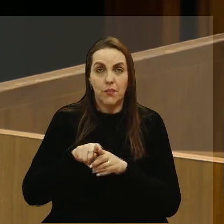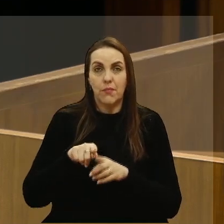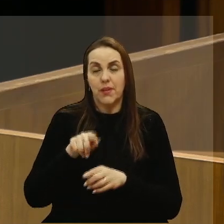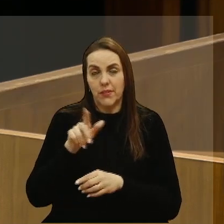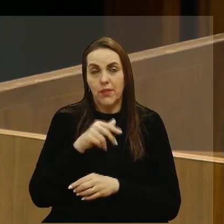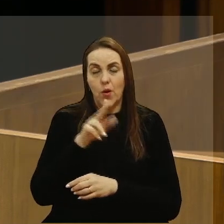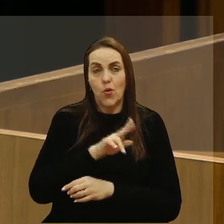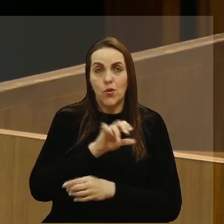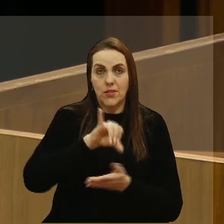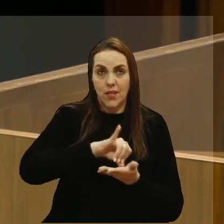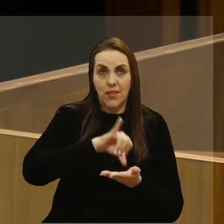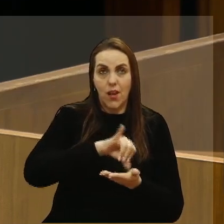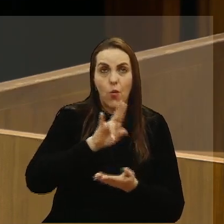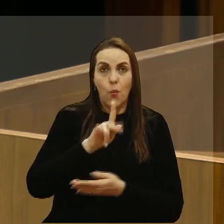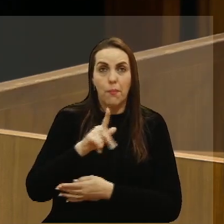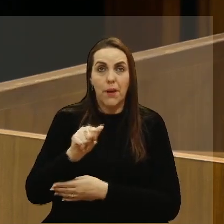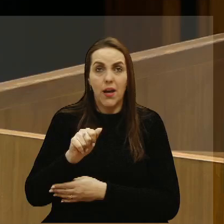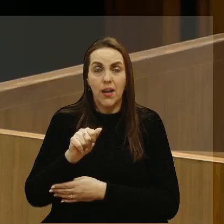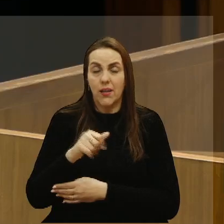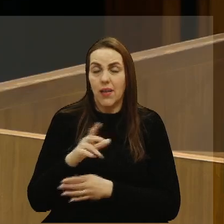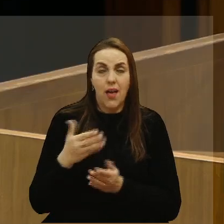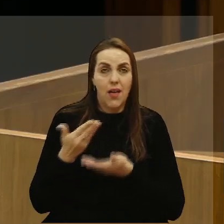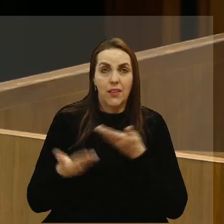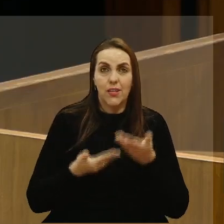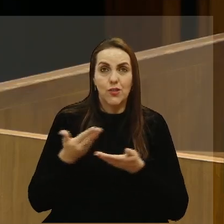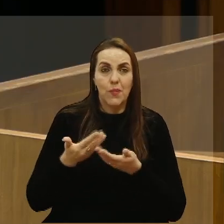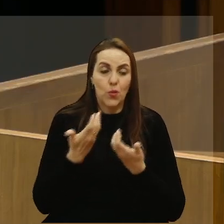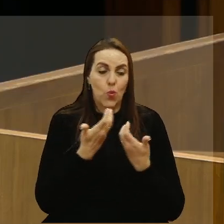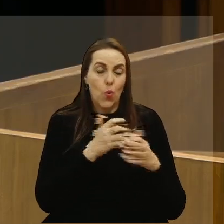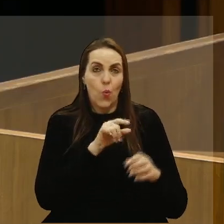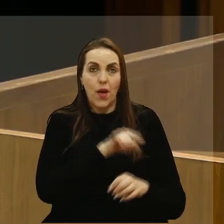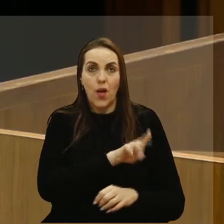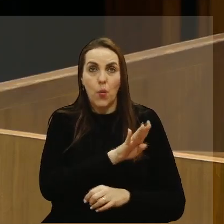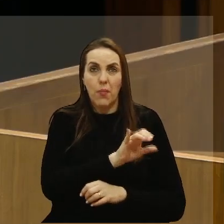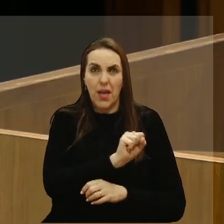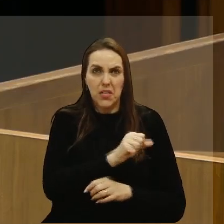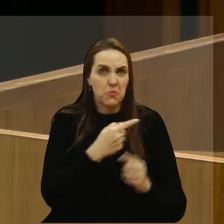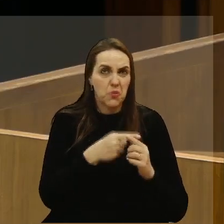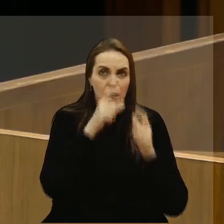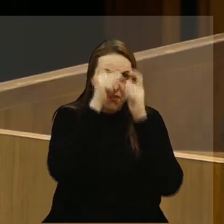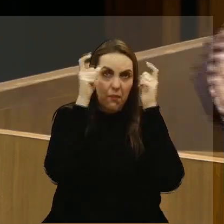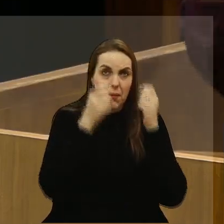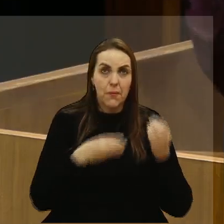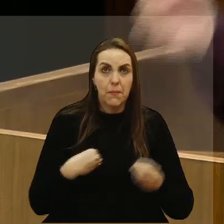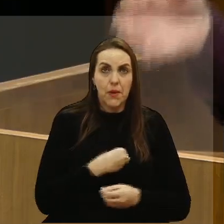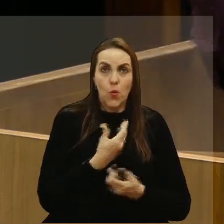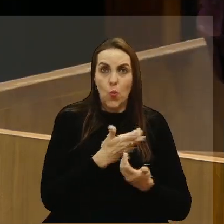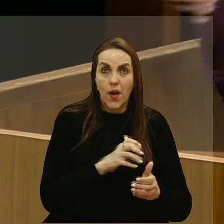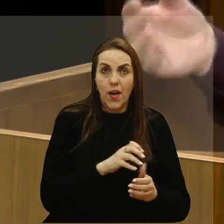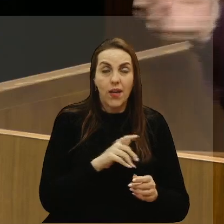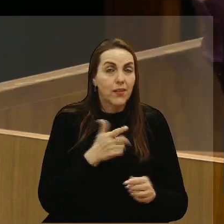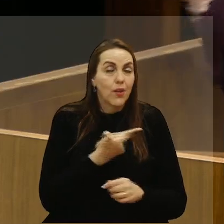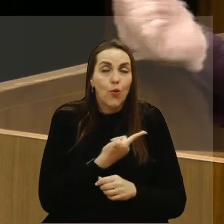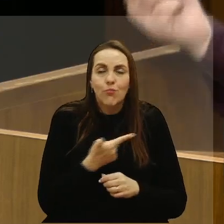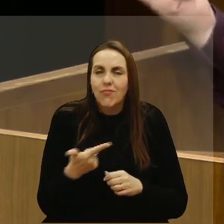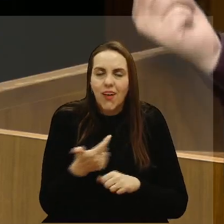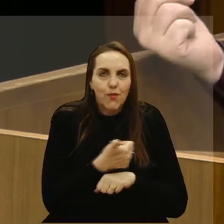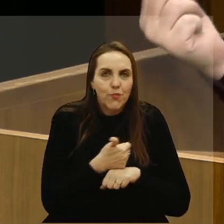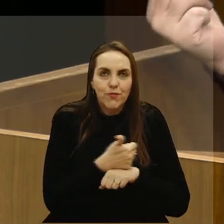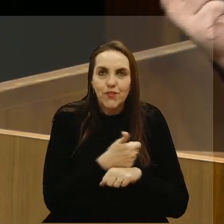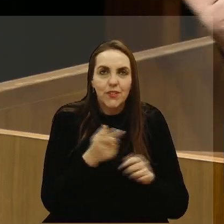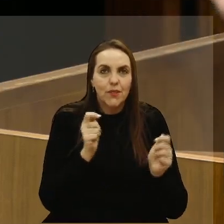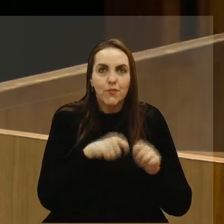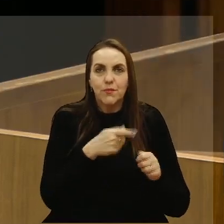de atendimentos negligenciados lá na UBS. E não porque os enfermeiros, os médicos não querem atender, porque não tem profissionais suficientes